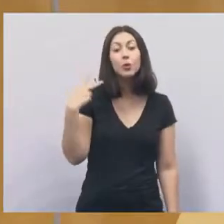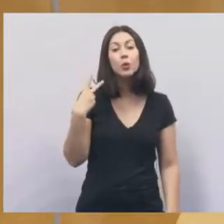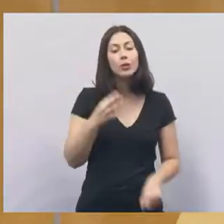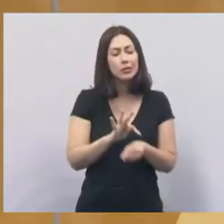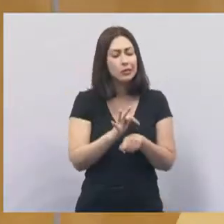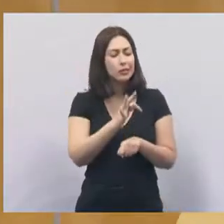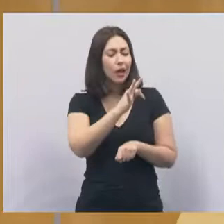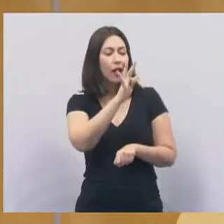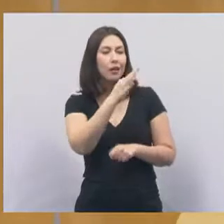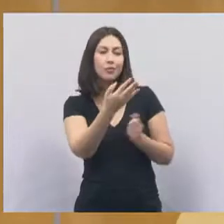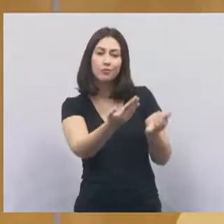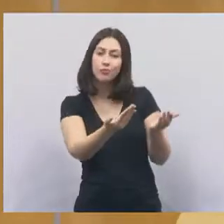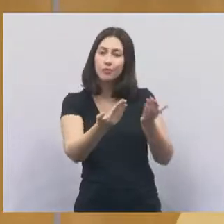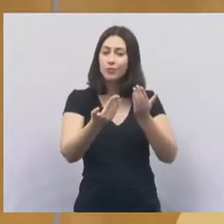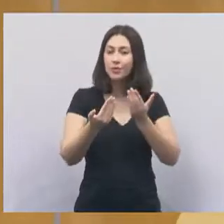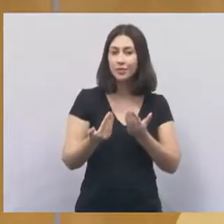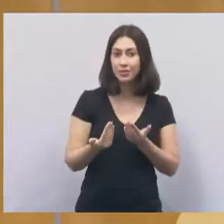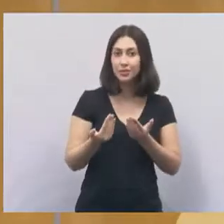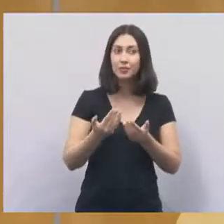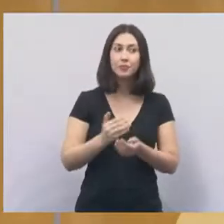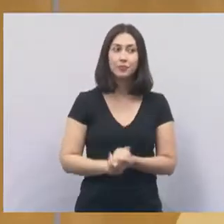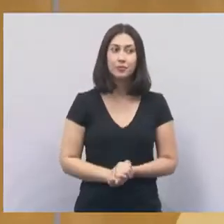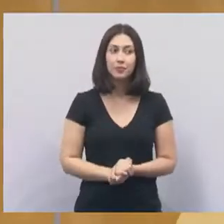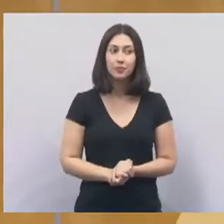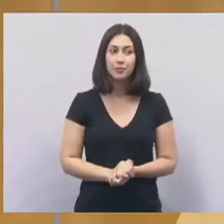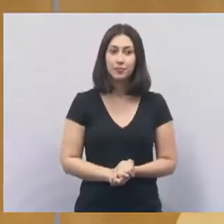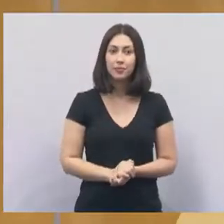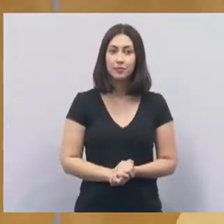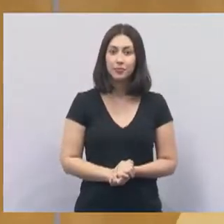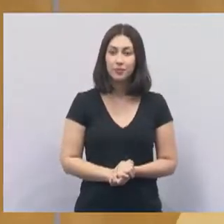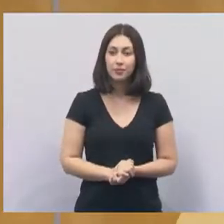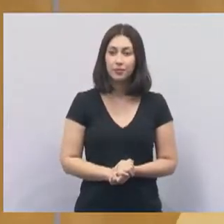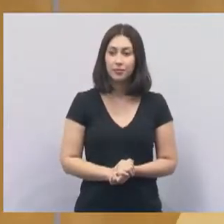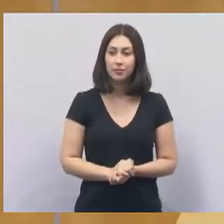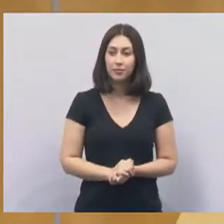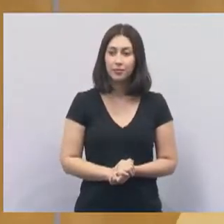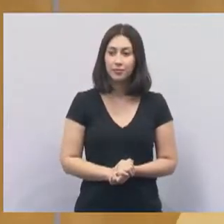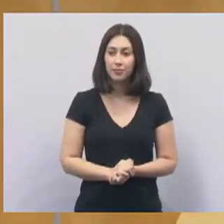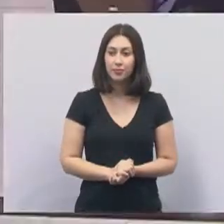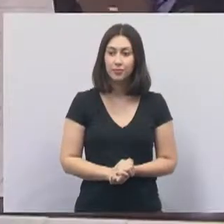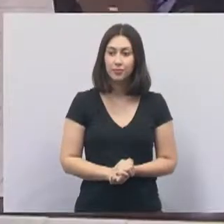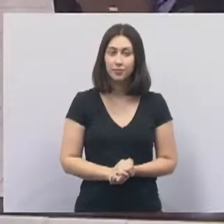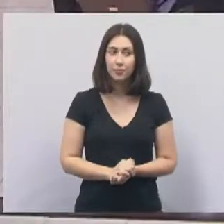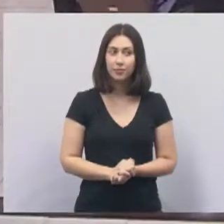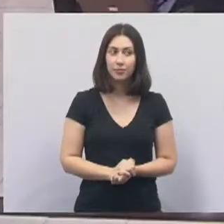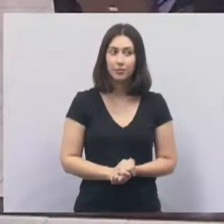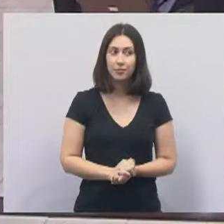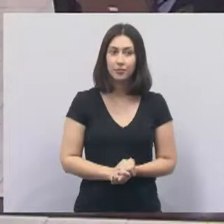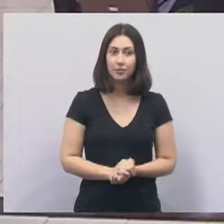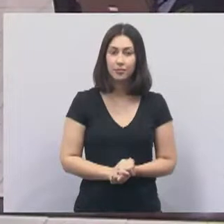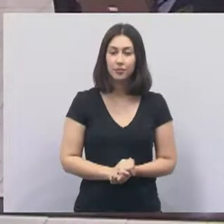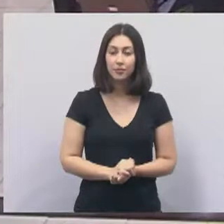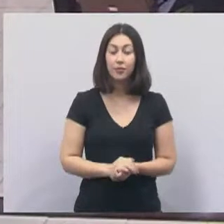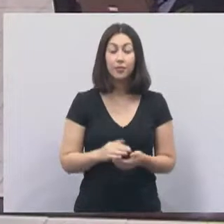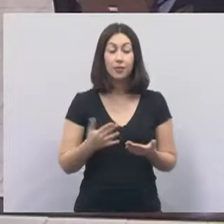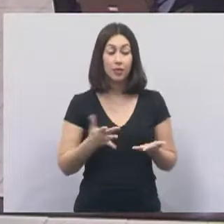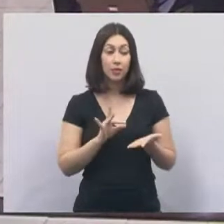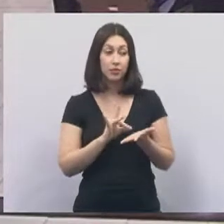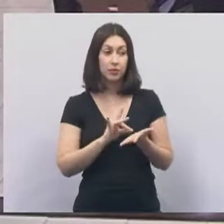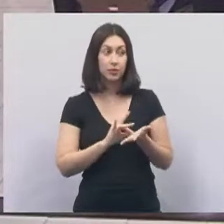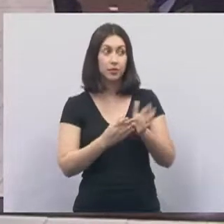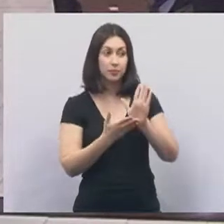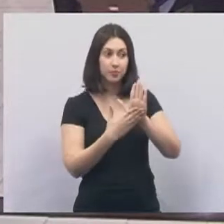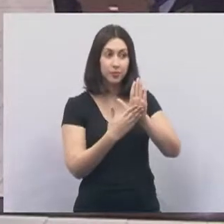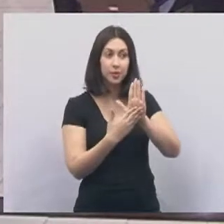que aqui virão Então fica como sugestão vereador na verdade a